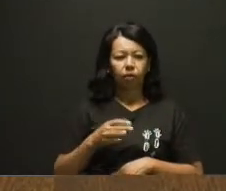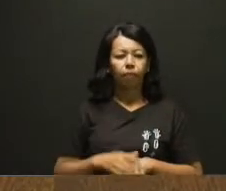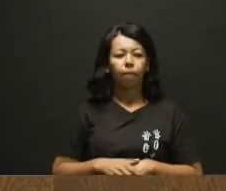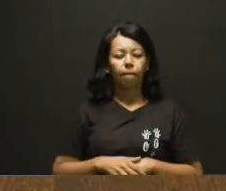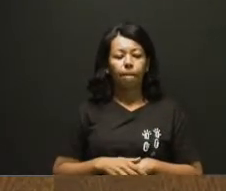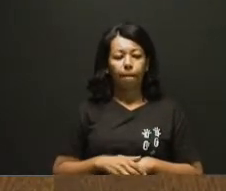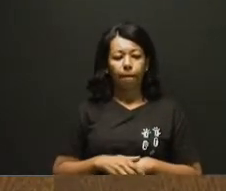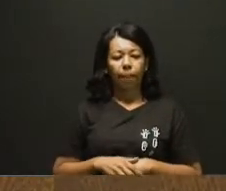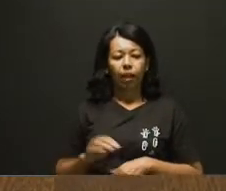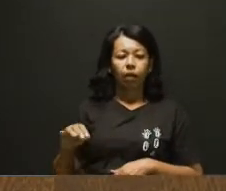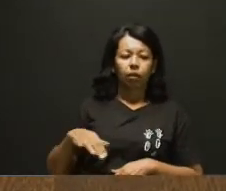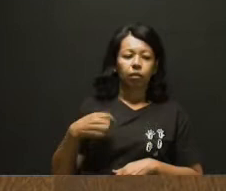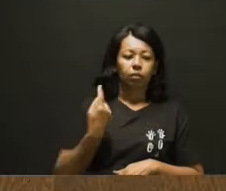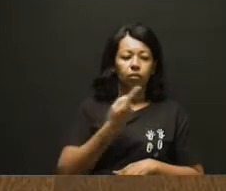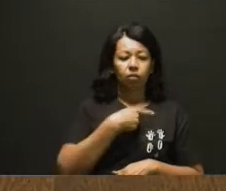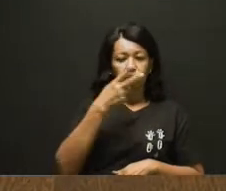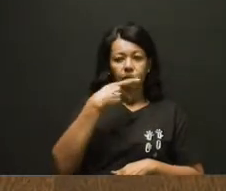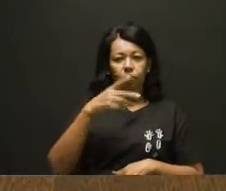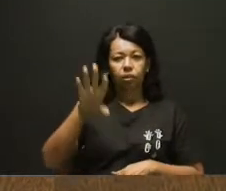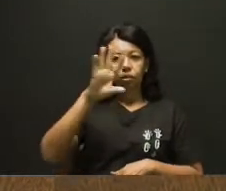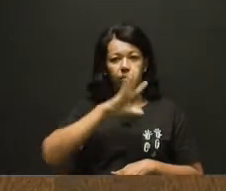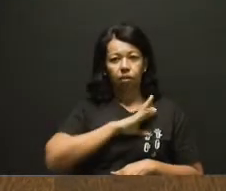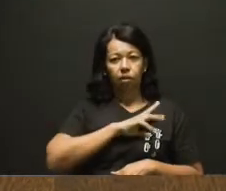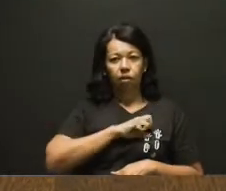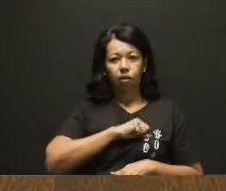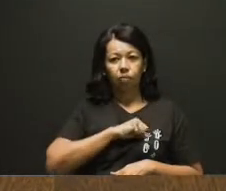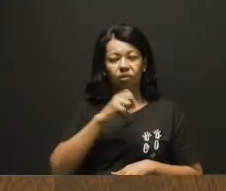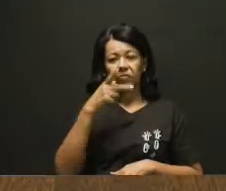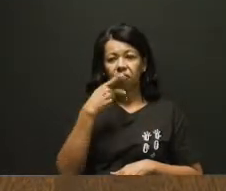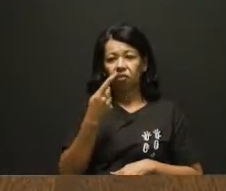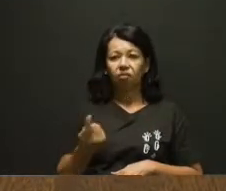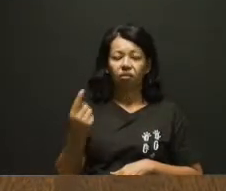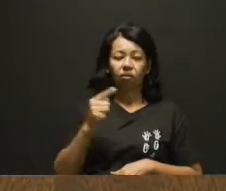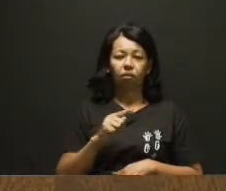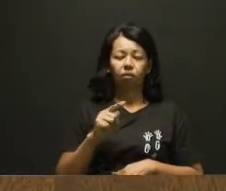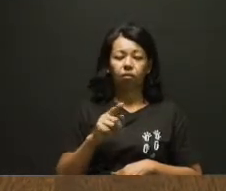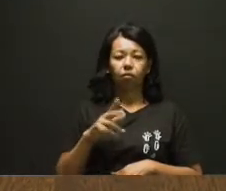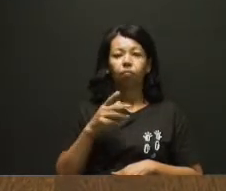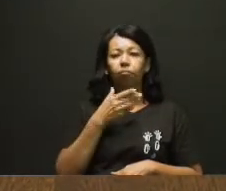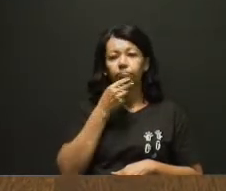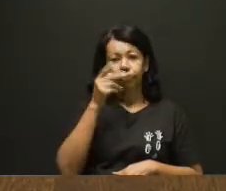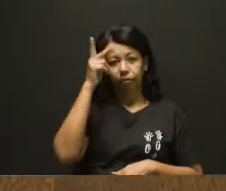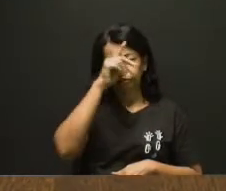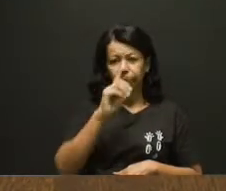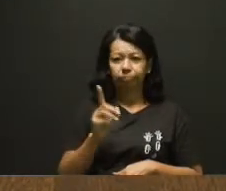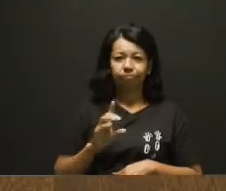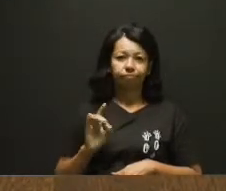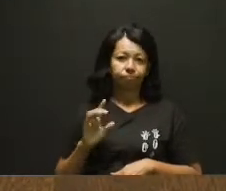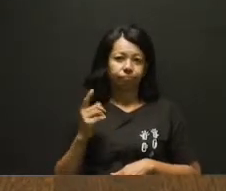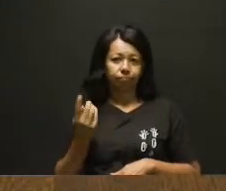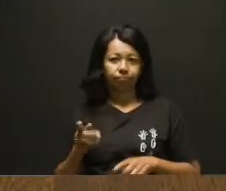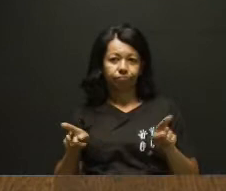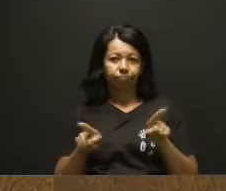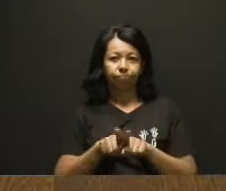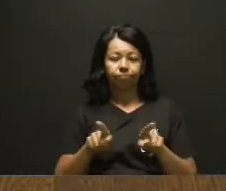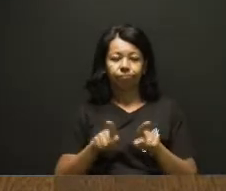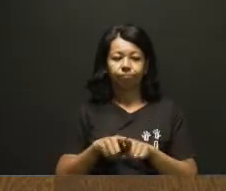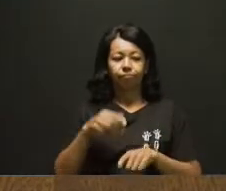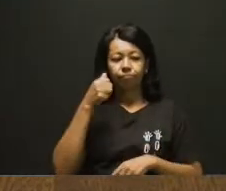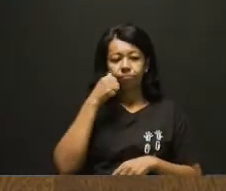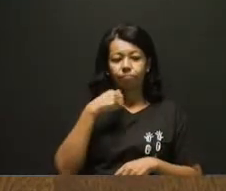nome todos nós falamos de amor ela jogou um balde de água fria a prefeita como mais ou menos assim né minha mãe esquecido e